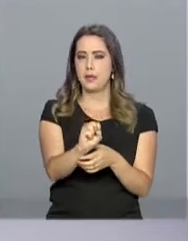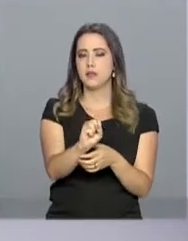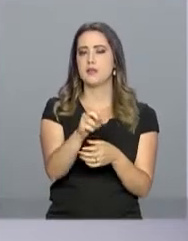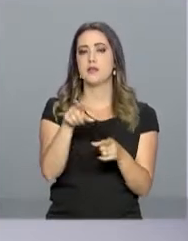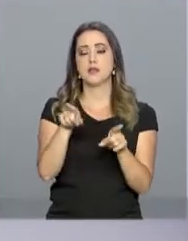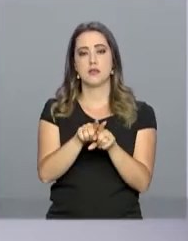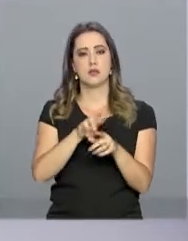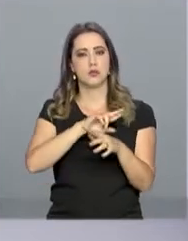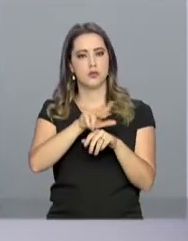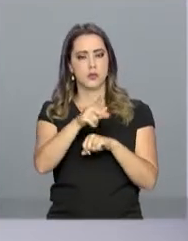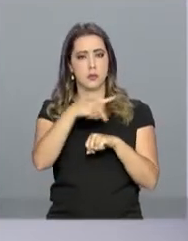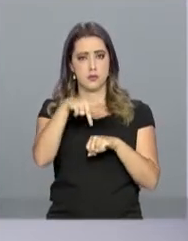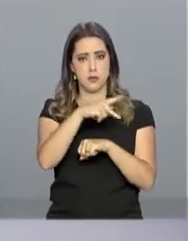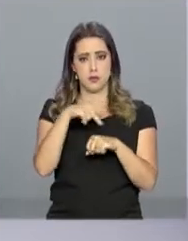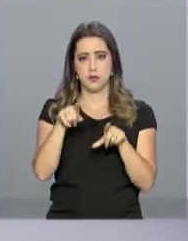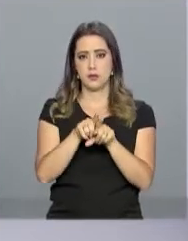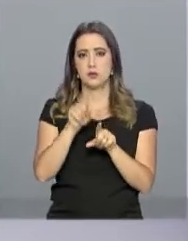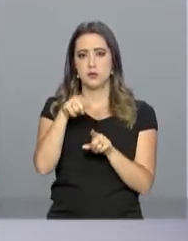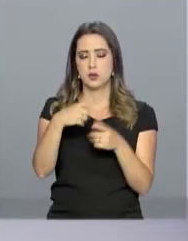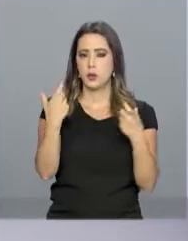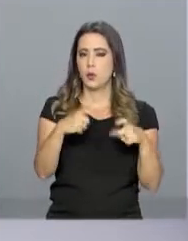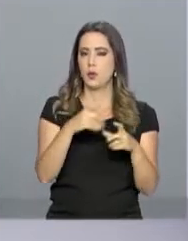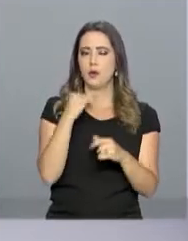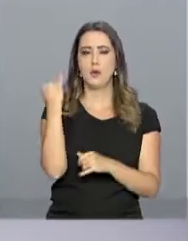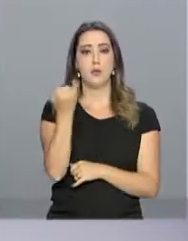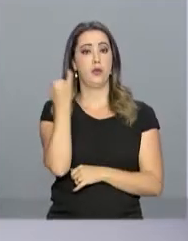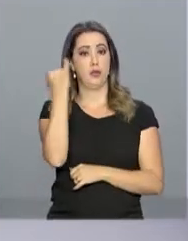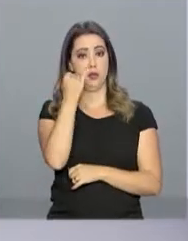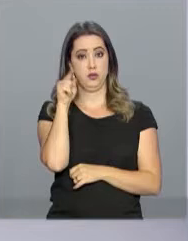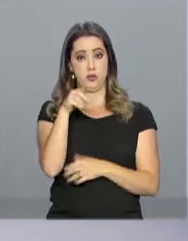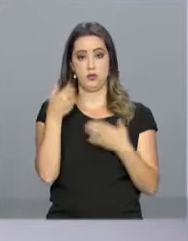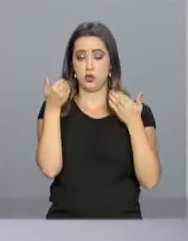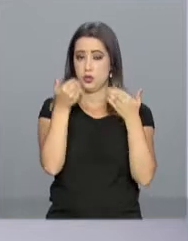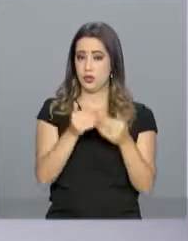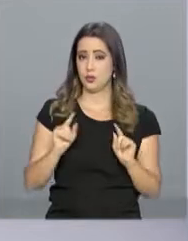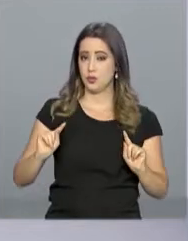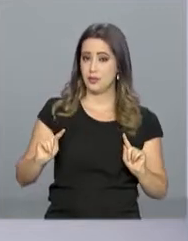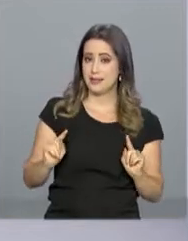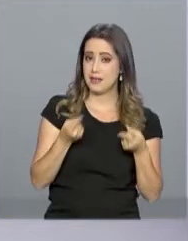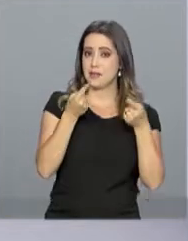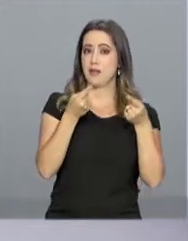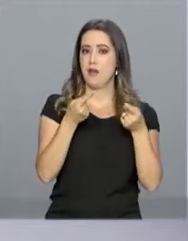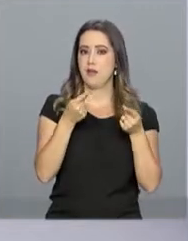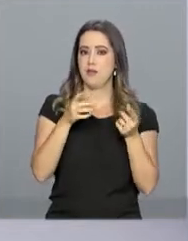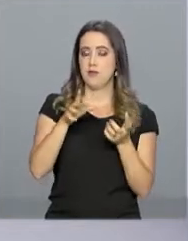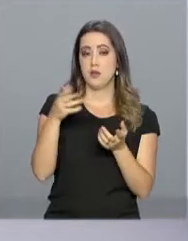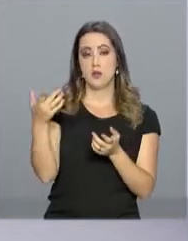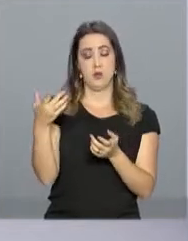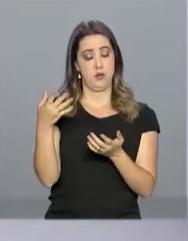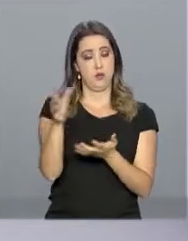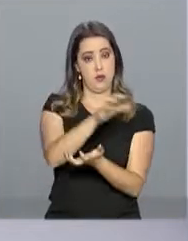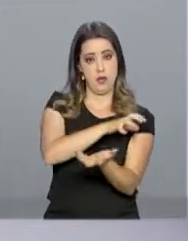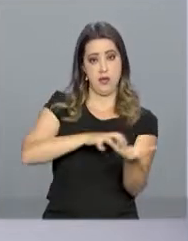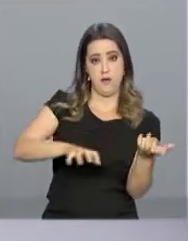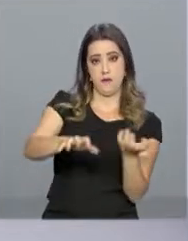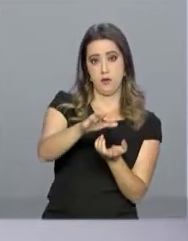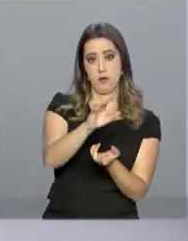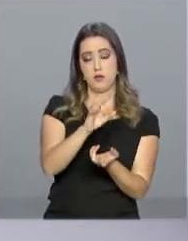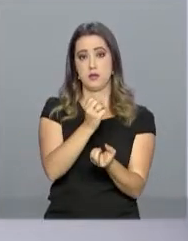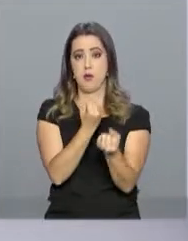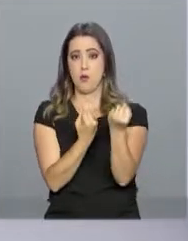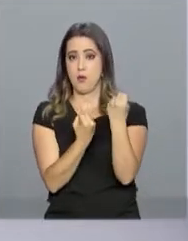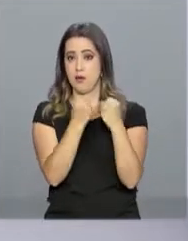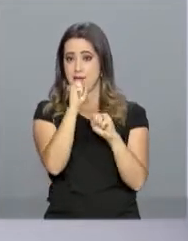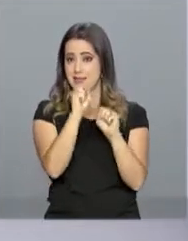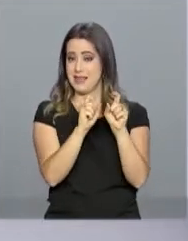Índia, China e África do Sul é o espaço privilegiado para enfrentar os desafios da revolução digital. Entre os resultados